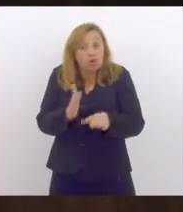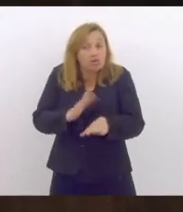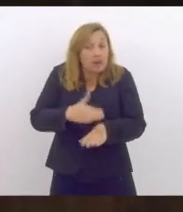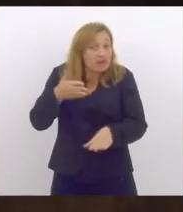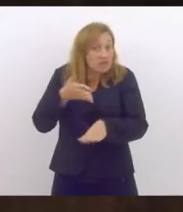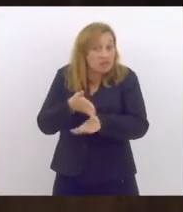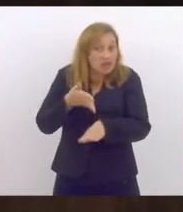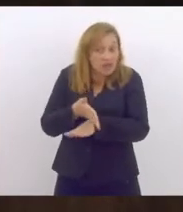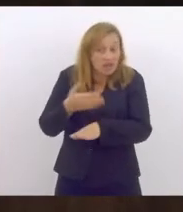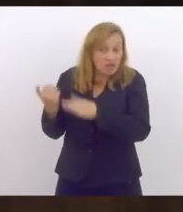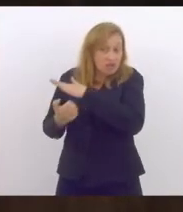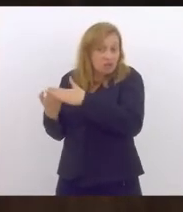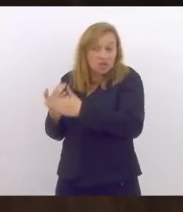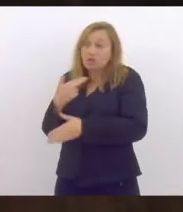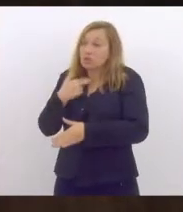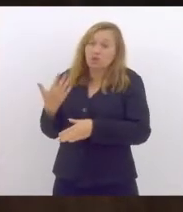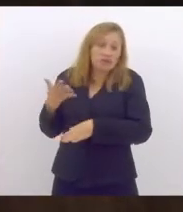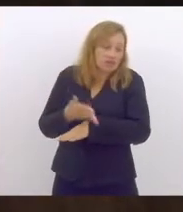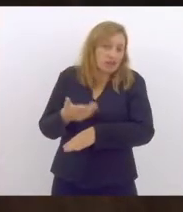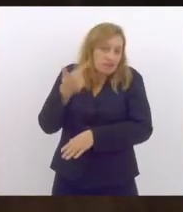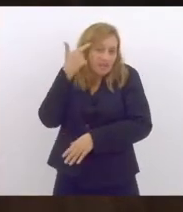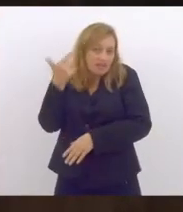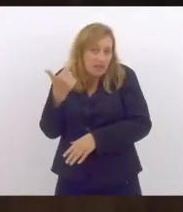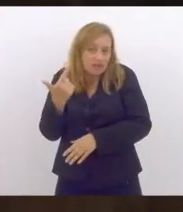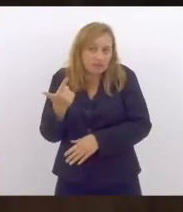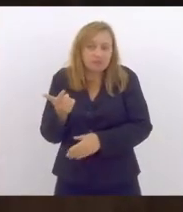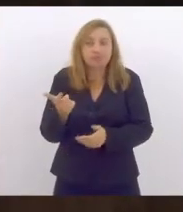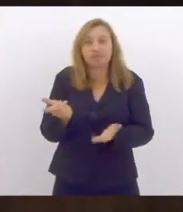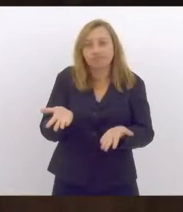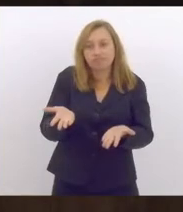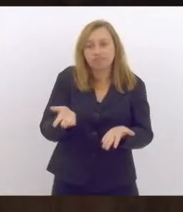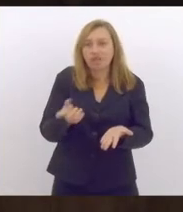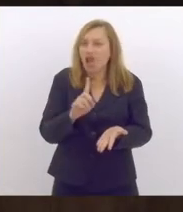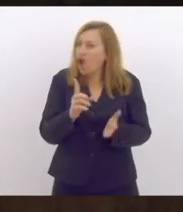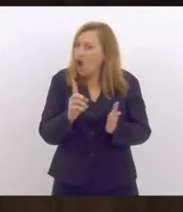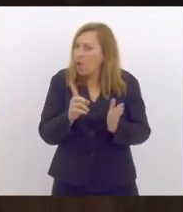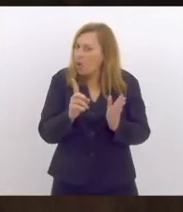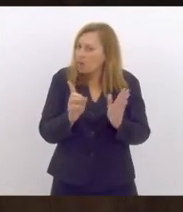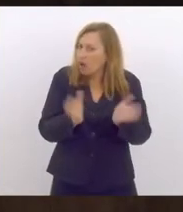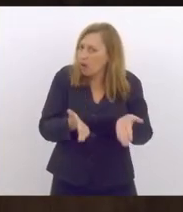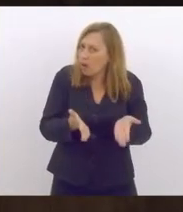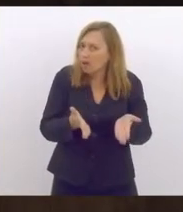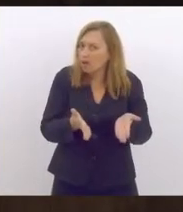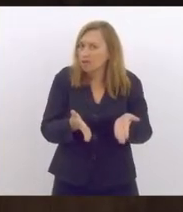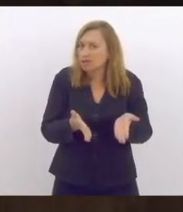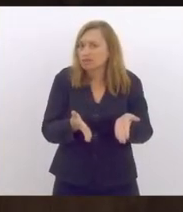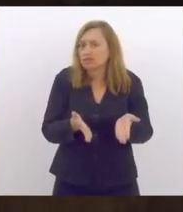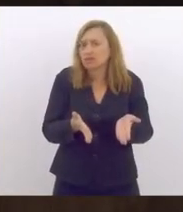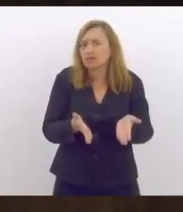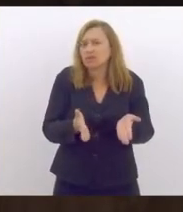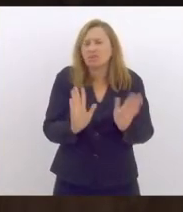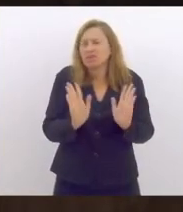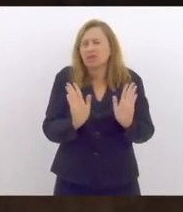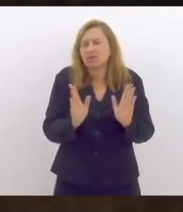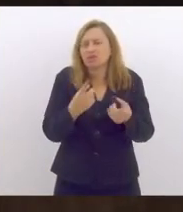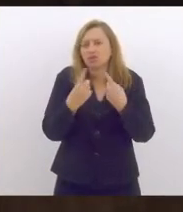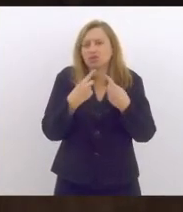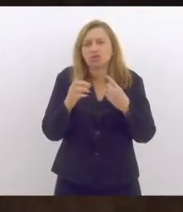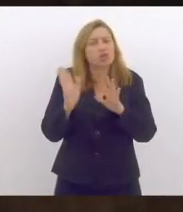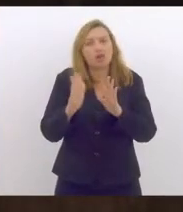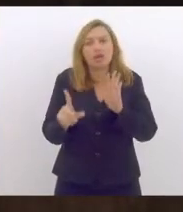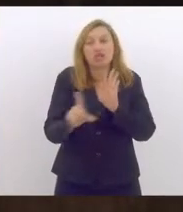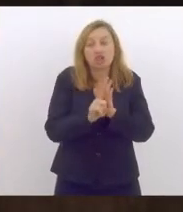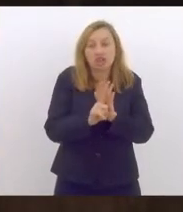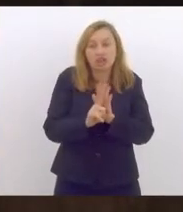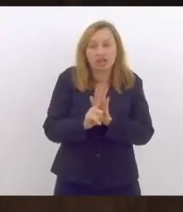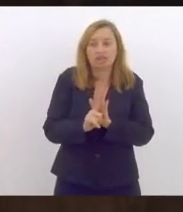empresas que hoje não podem entrar nessa lógica. Então, potencialmente, não gera agora de imediato, potencialmente. Mas esse não é o debate, acho que o projeto é bom. A lei já fixa